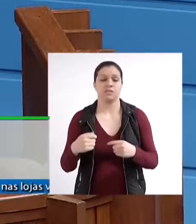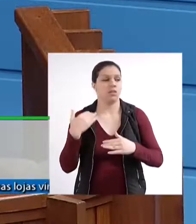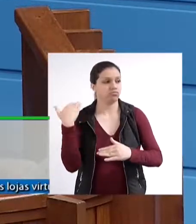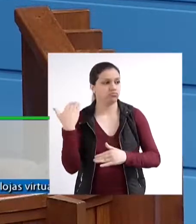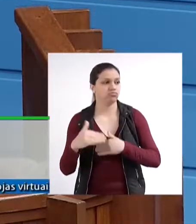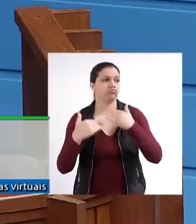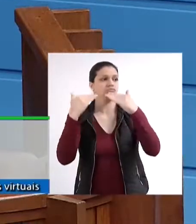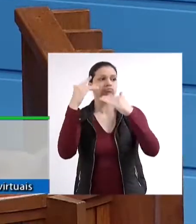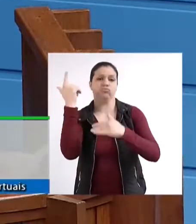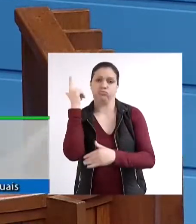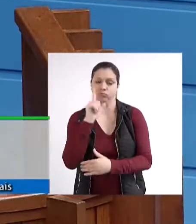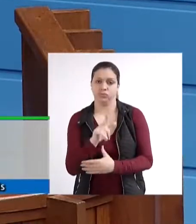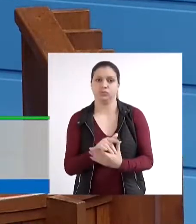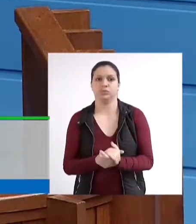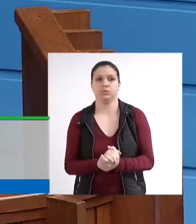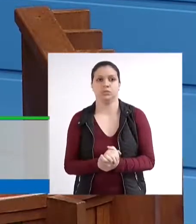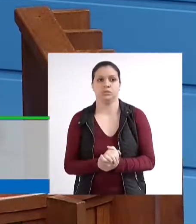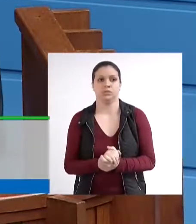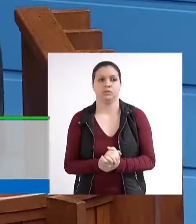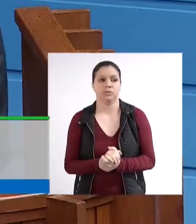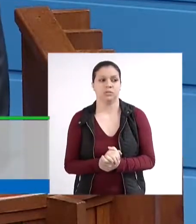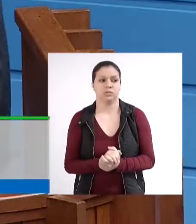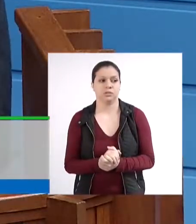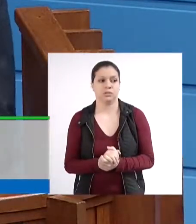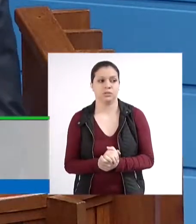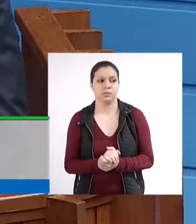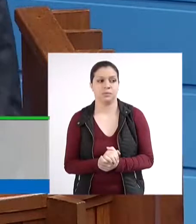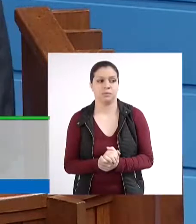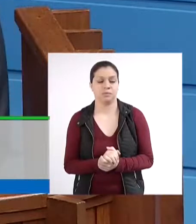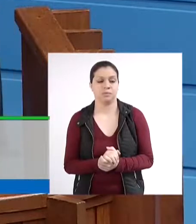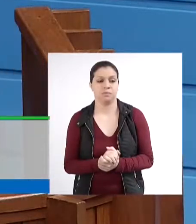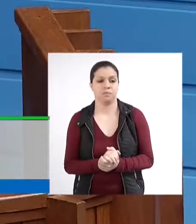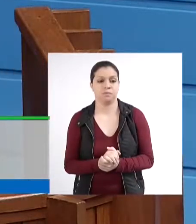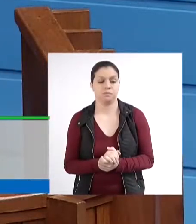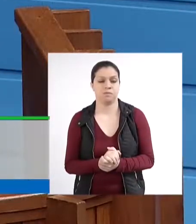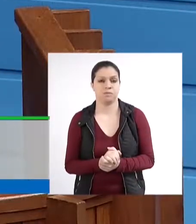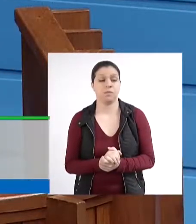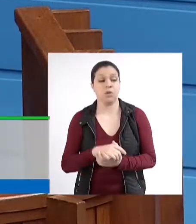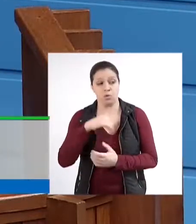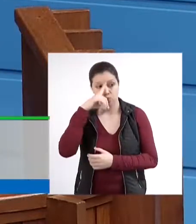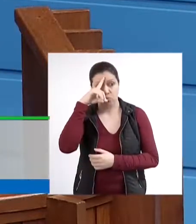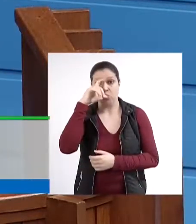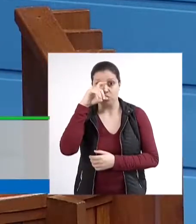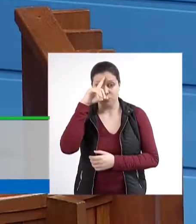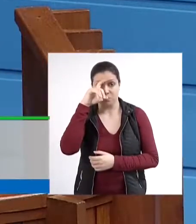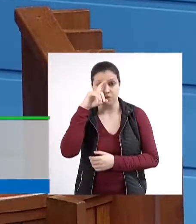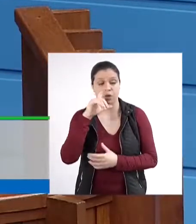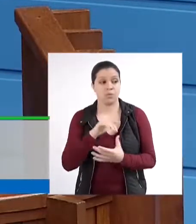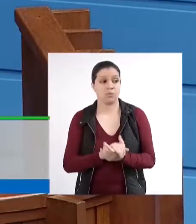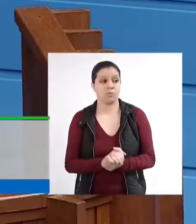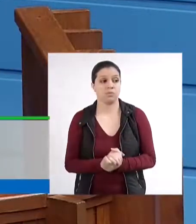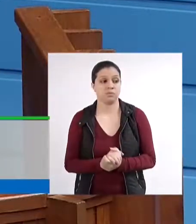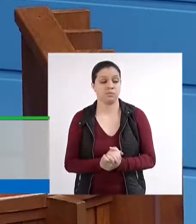avanço através da renovação do parque tecnológico do hospital. O Hospital Nossa Senhora Auxiliadora,